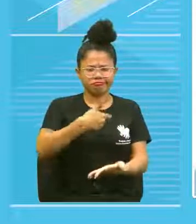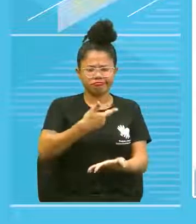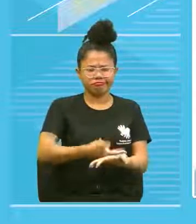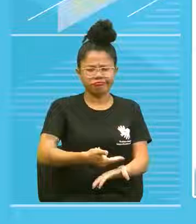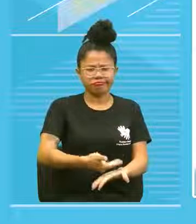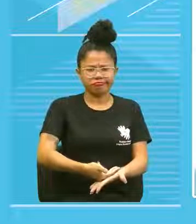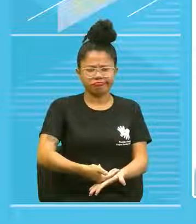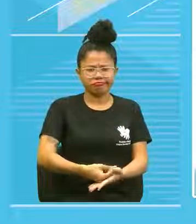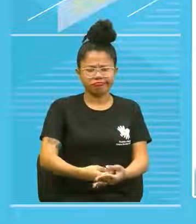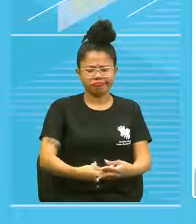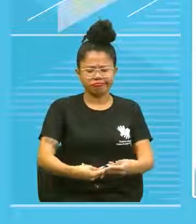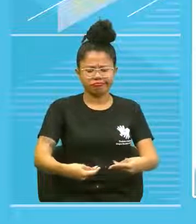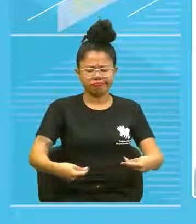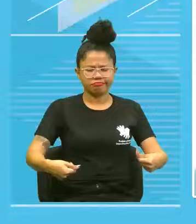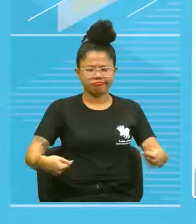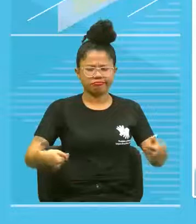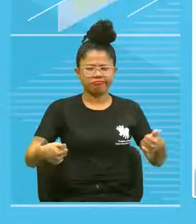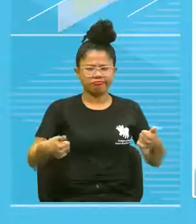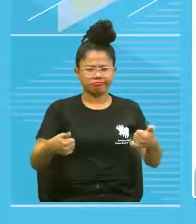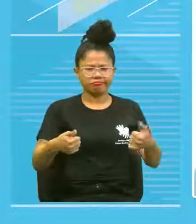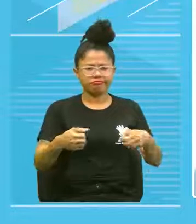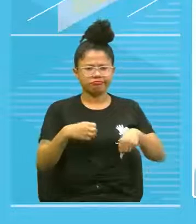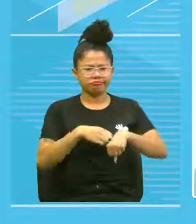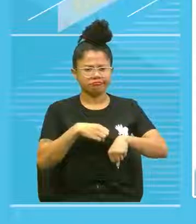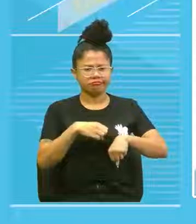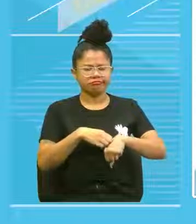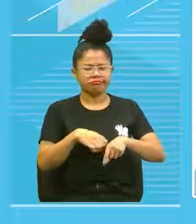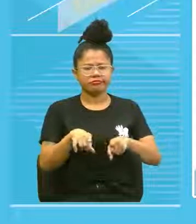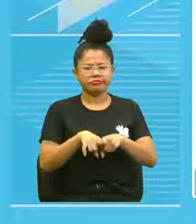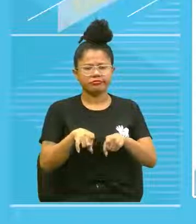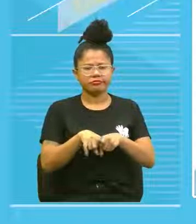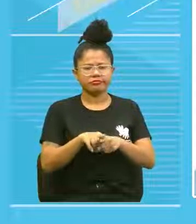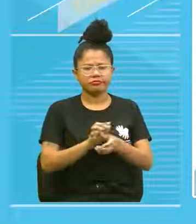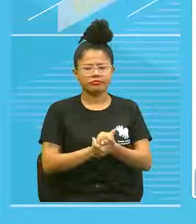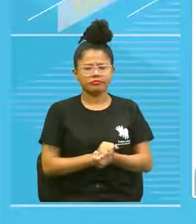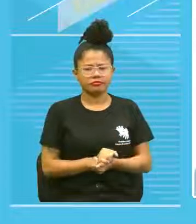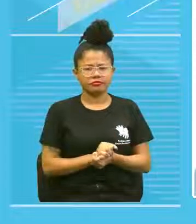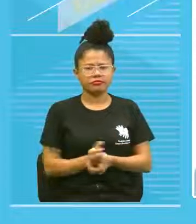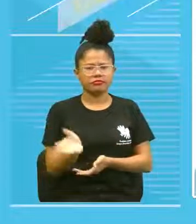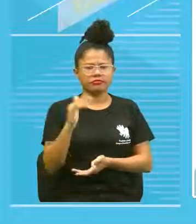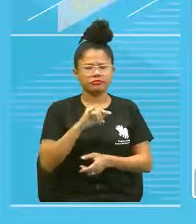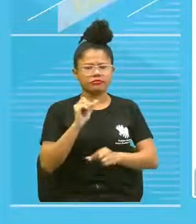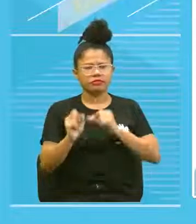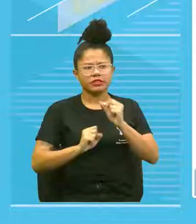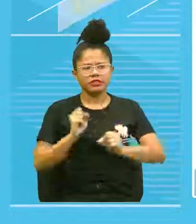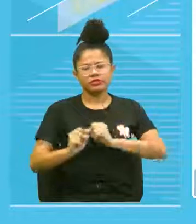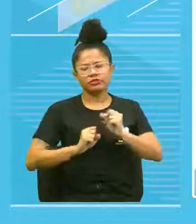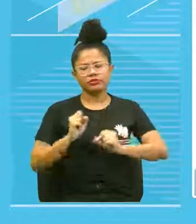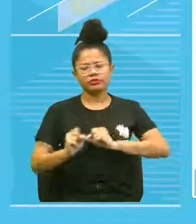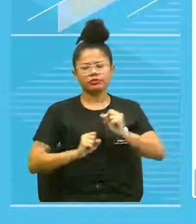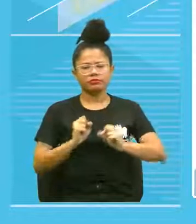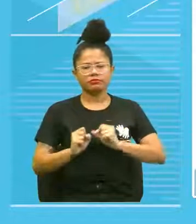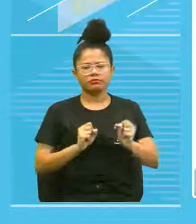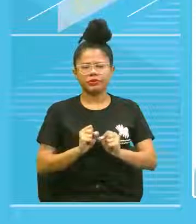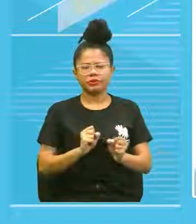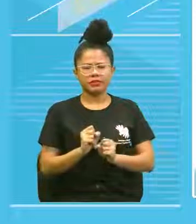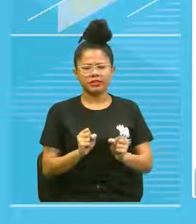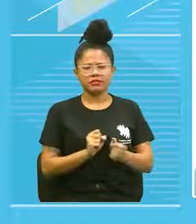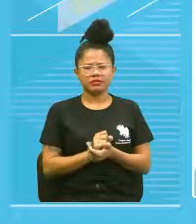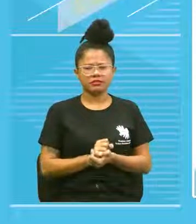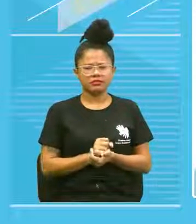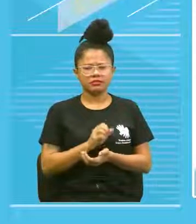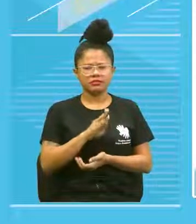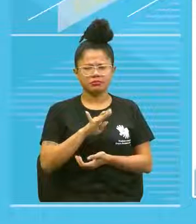e é uma rocha beleza a para o seu volta aí para a biomassa Bora lá